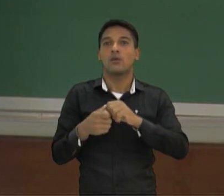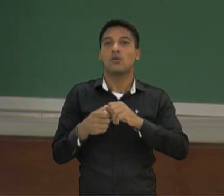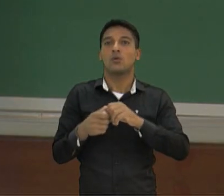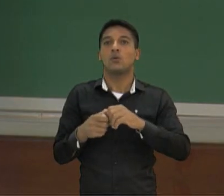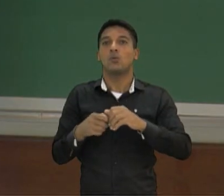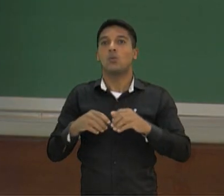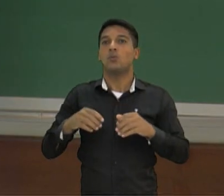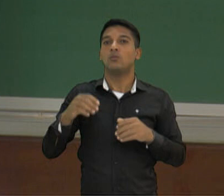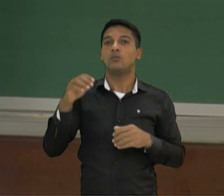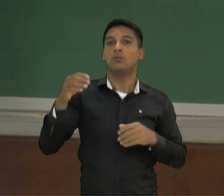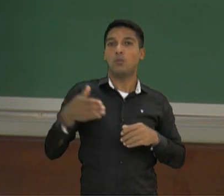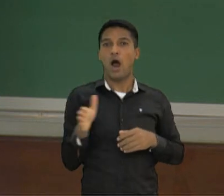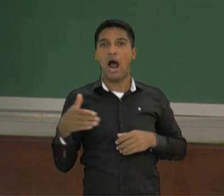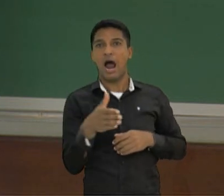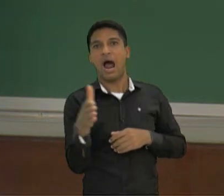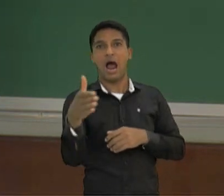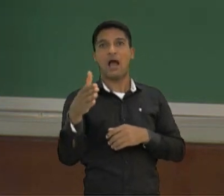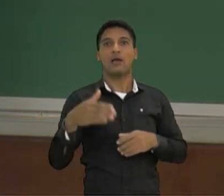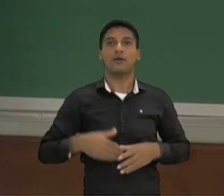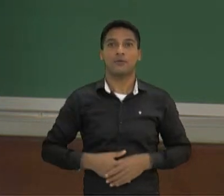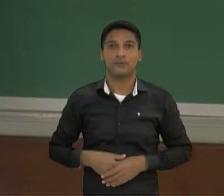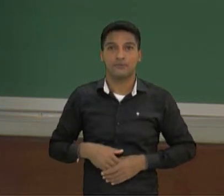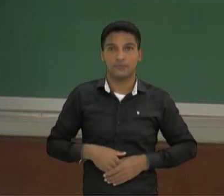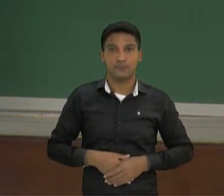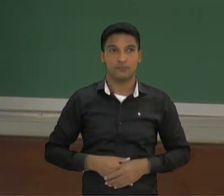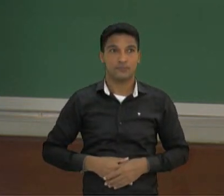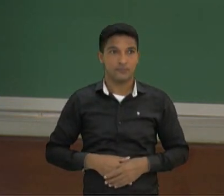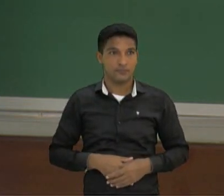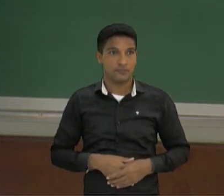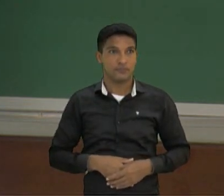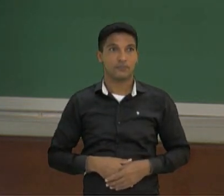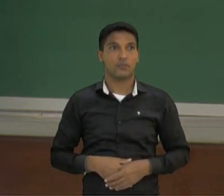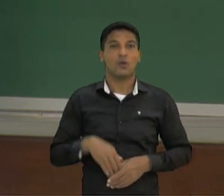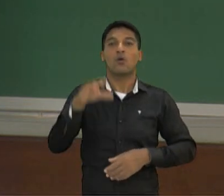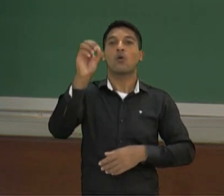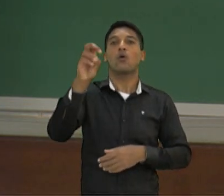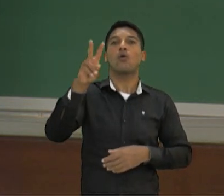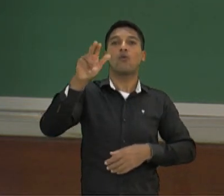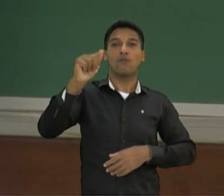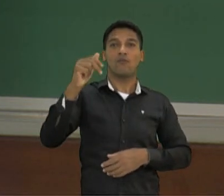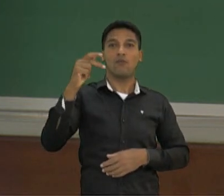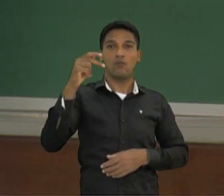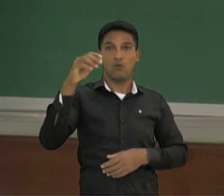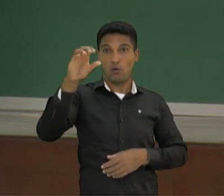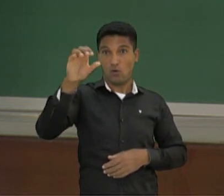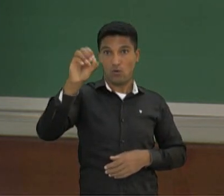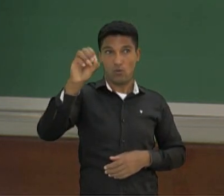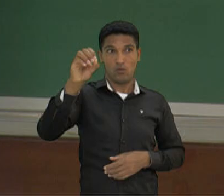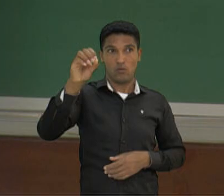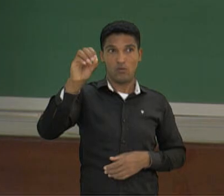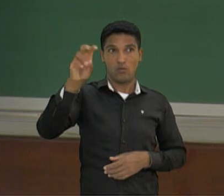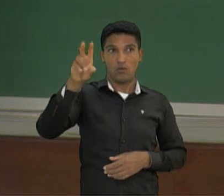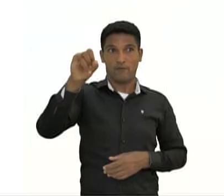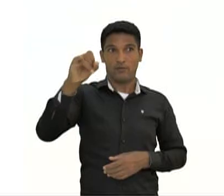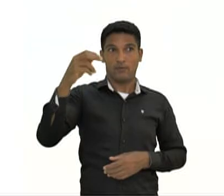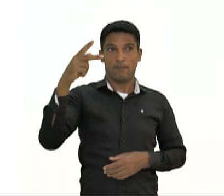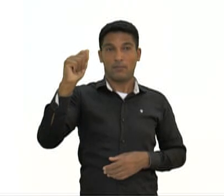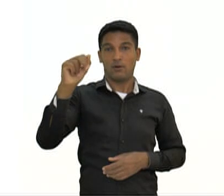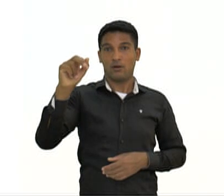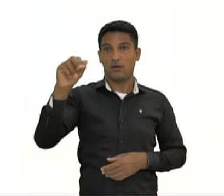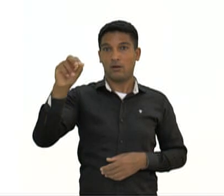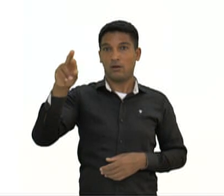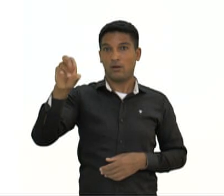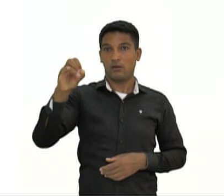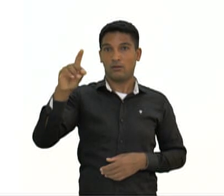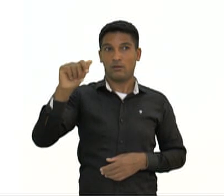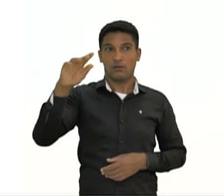Oviparidade com casca também é muito importante como ferramenta de adaptação para o voo. Vamos observar aqui também,